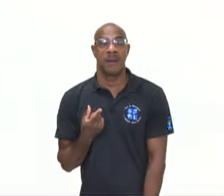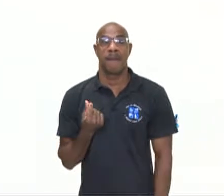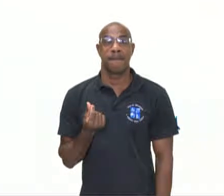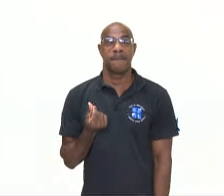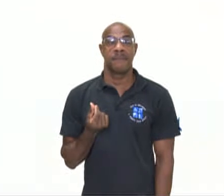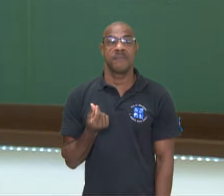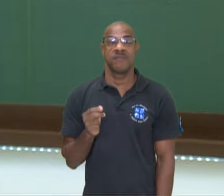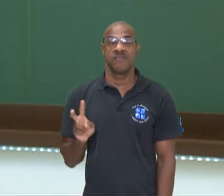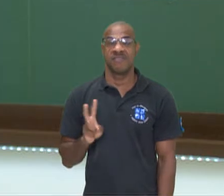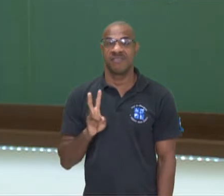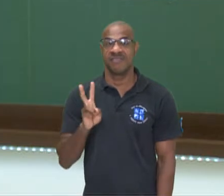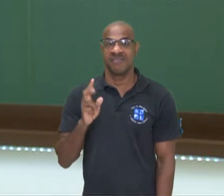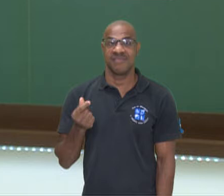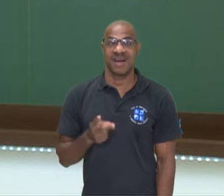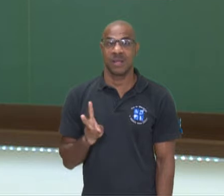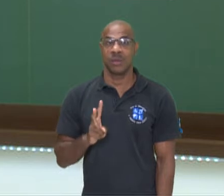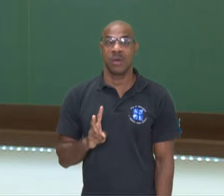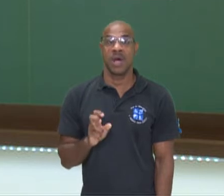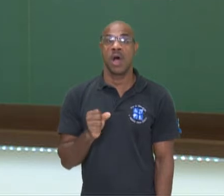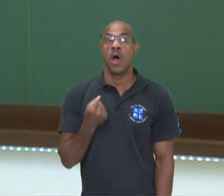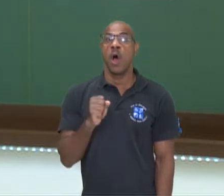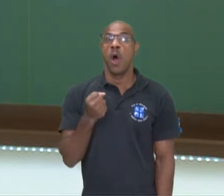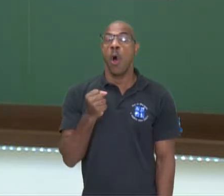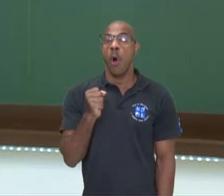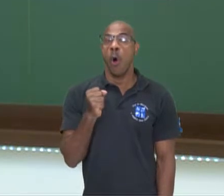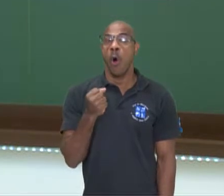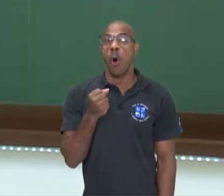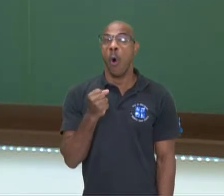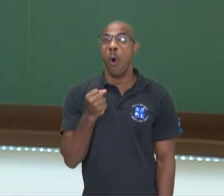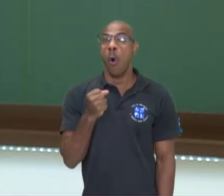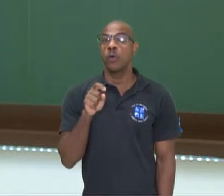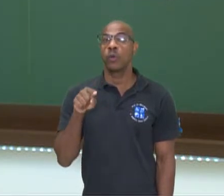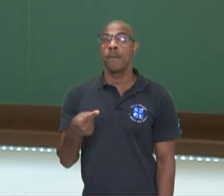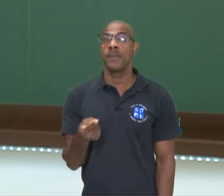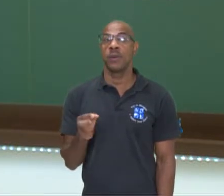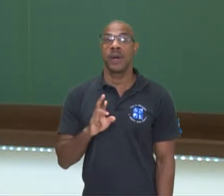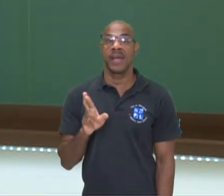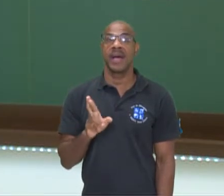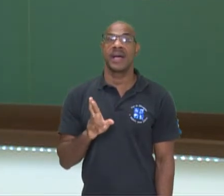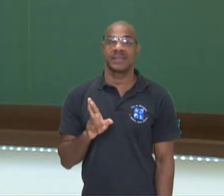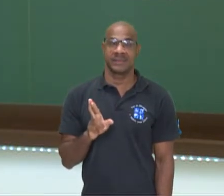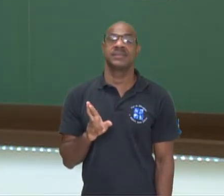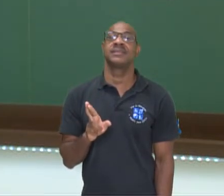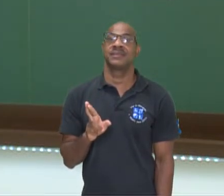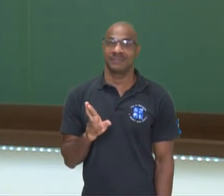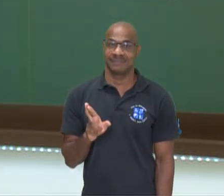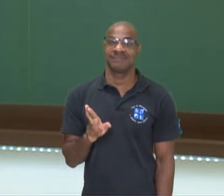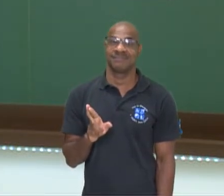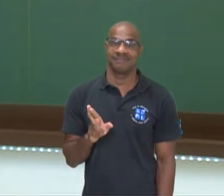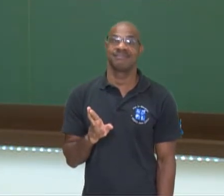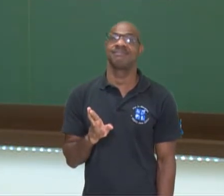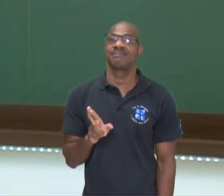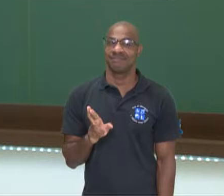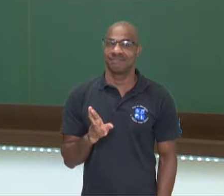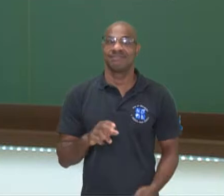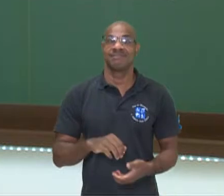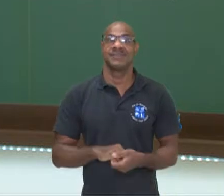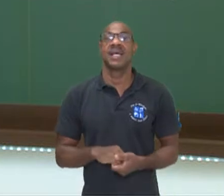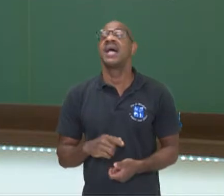R$8.000. Então, quer ter uma cacatua? Precisa dispor de R$8.000 em criadores e